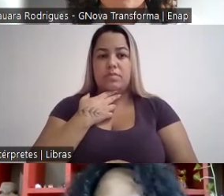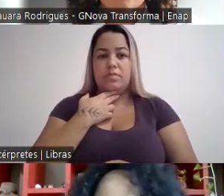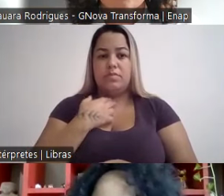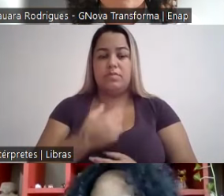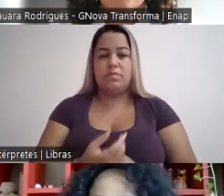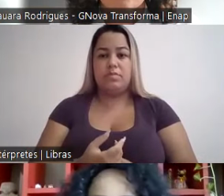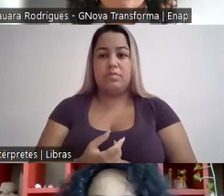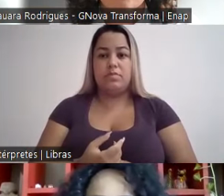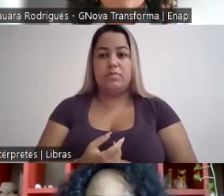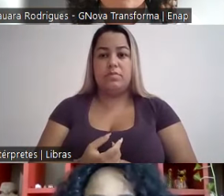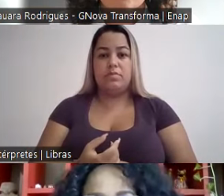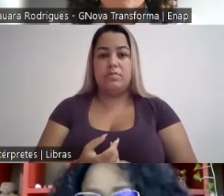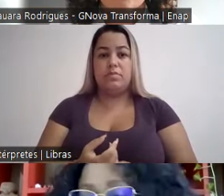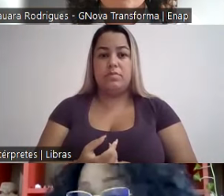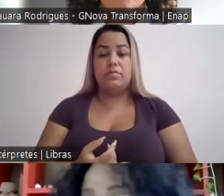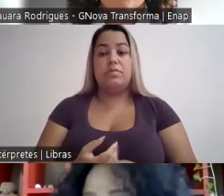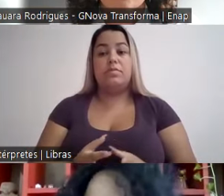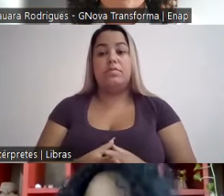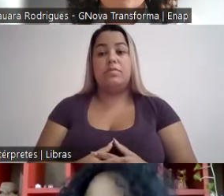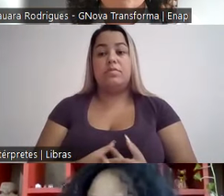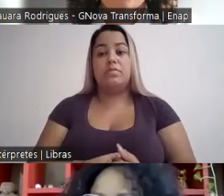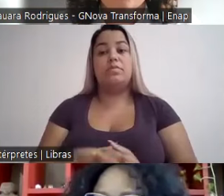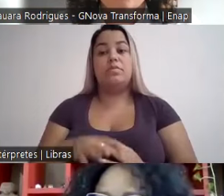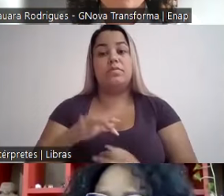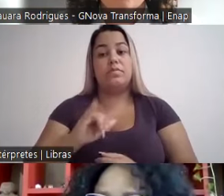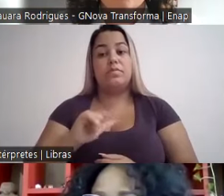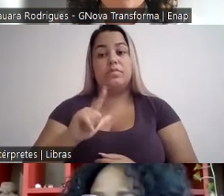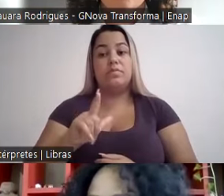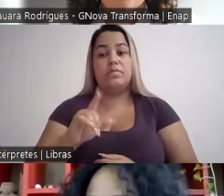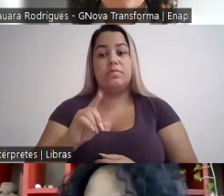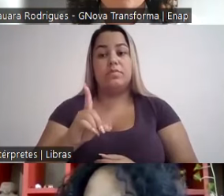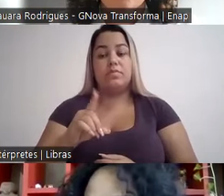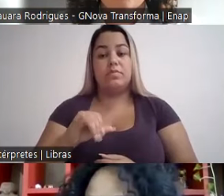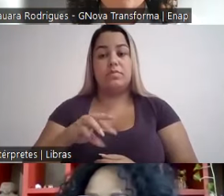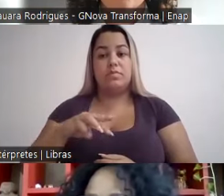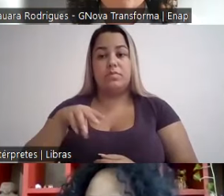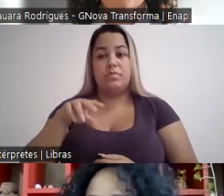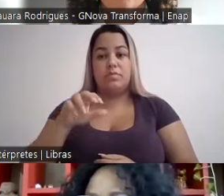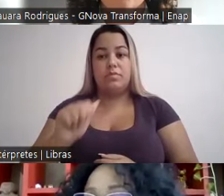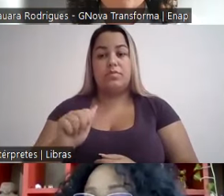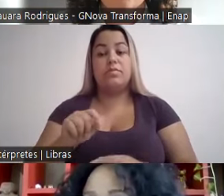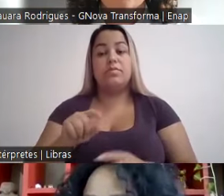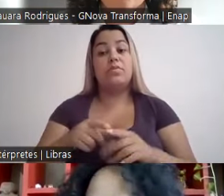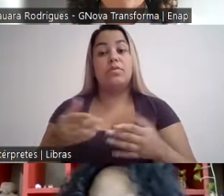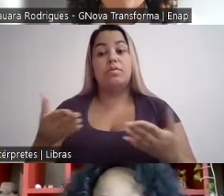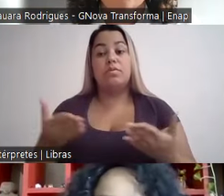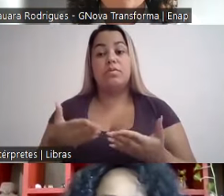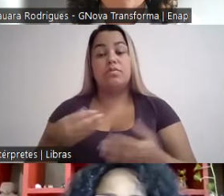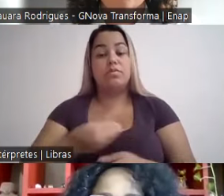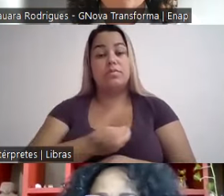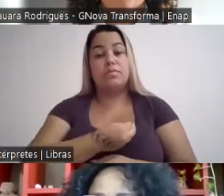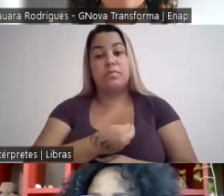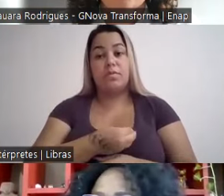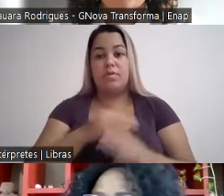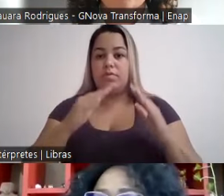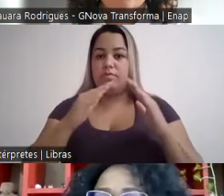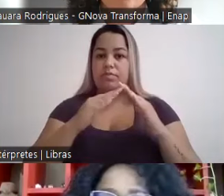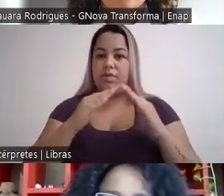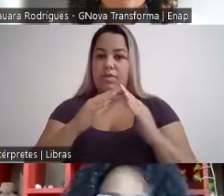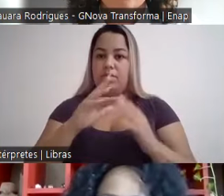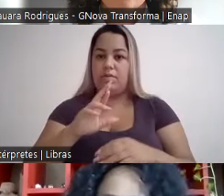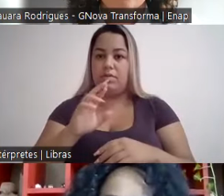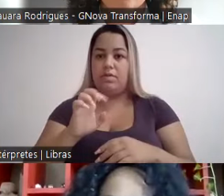Bom, gente, eu sou Ildima. Sou soteropolitana, hoje resido em Recife, e